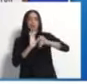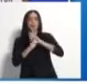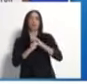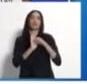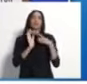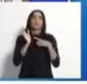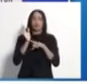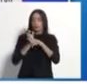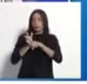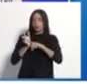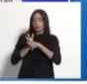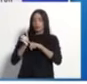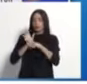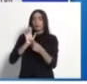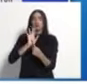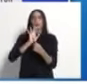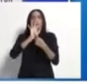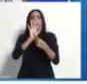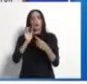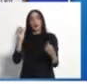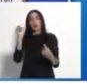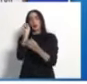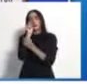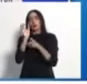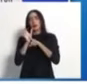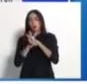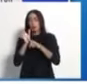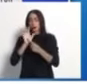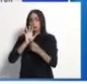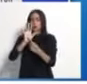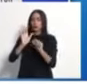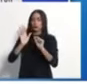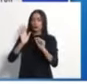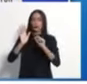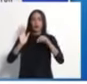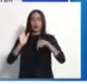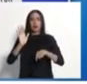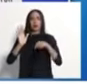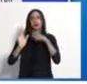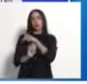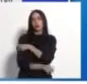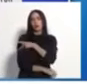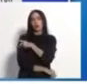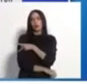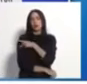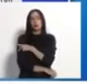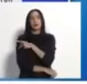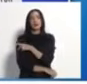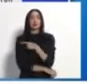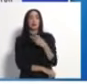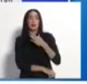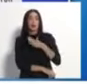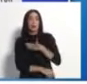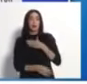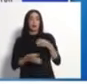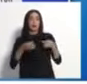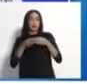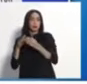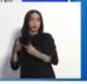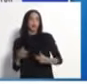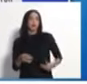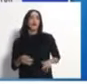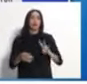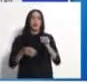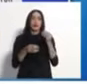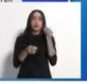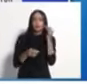dados do Anuário de Segurança têm mostrado isso. Mas aqui no Piauí, o governo Ravena Castro vai procurar implementar